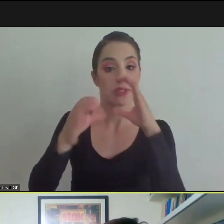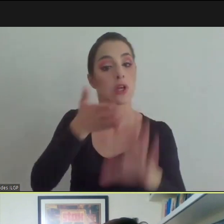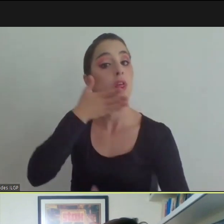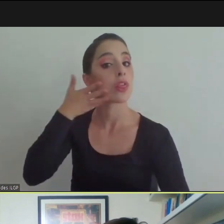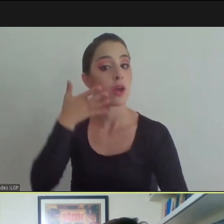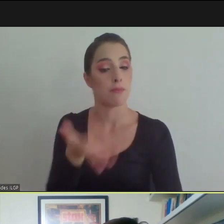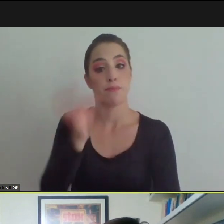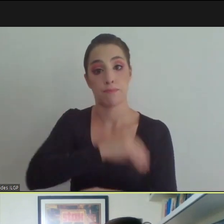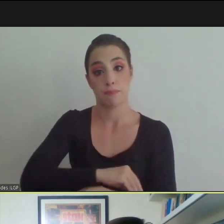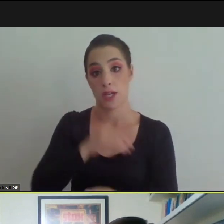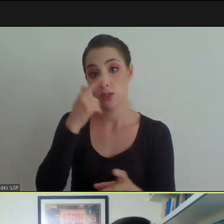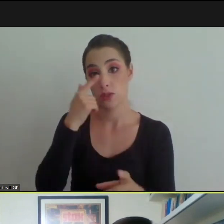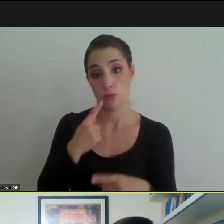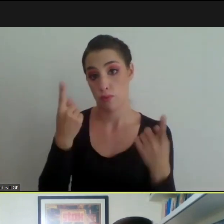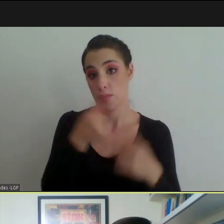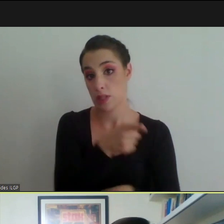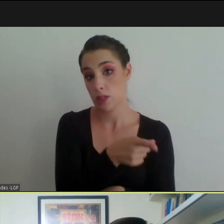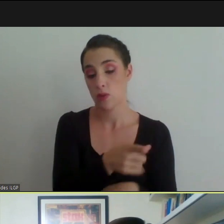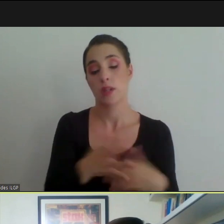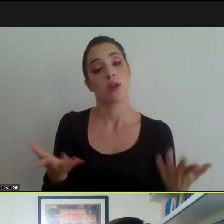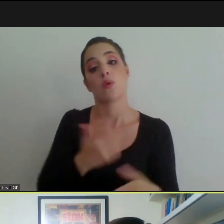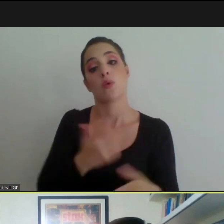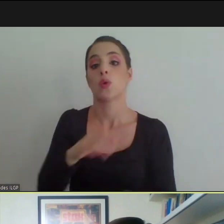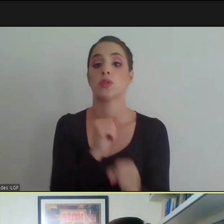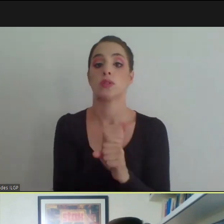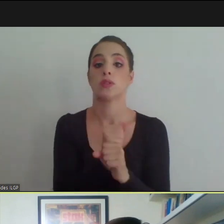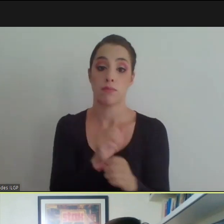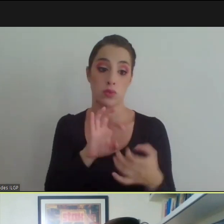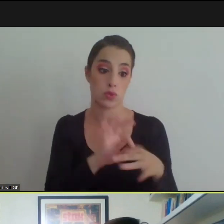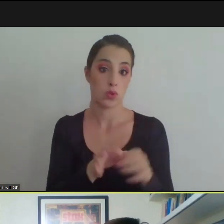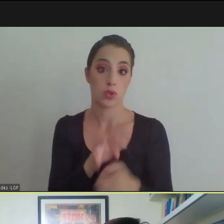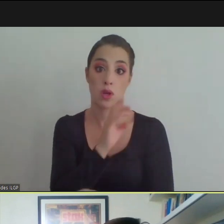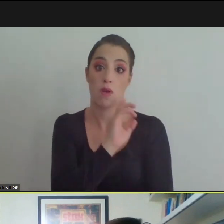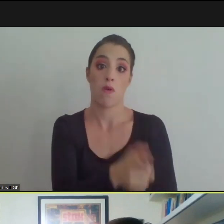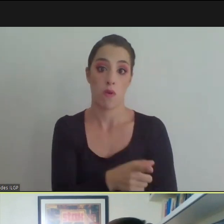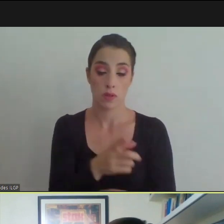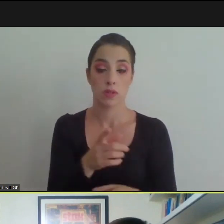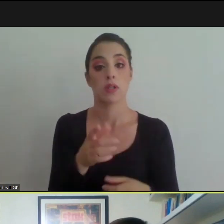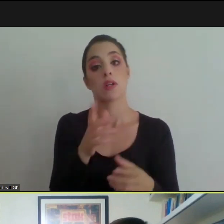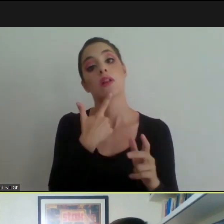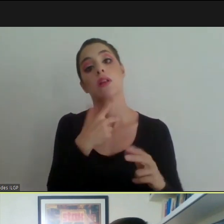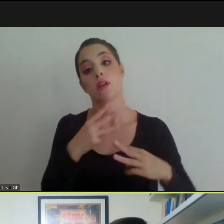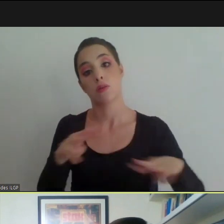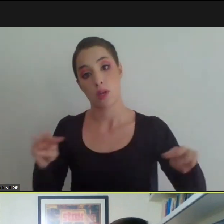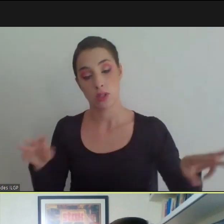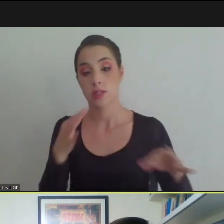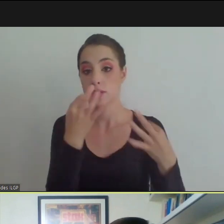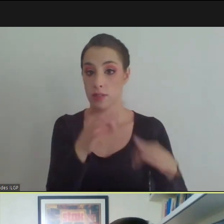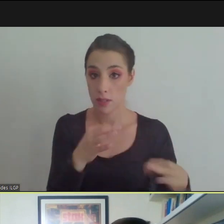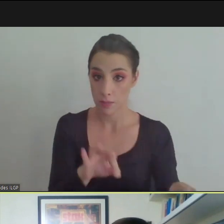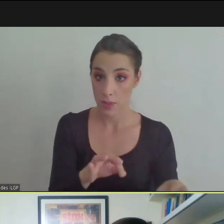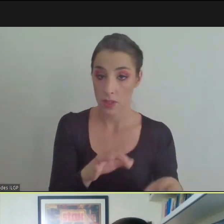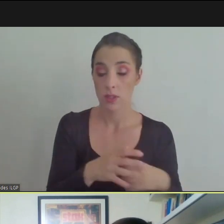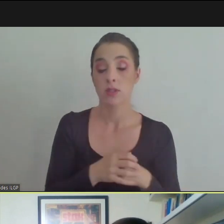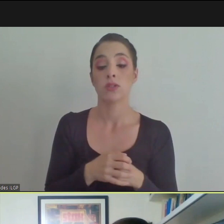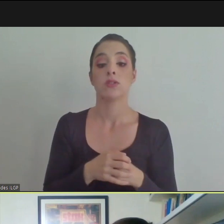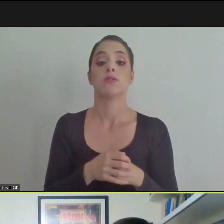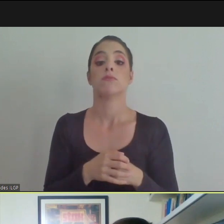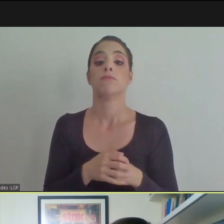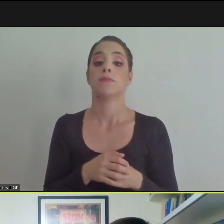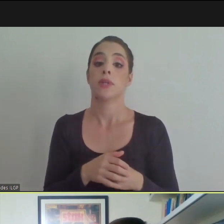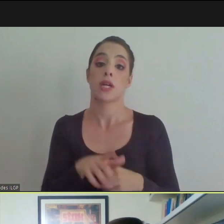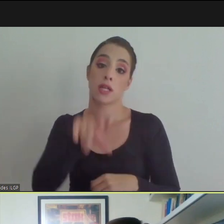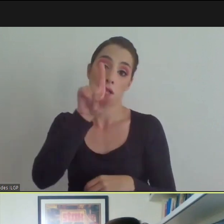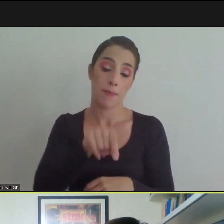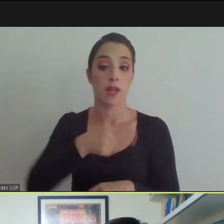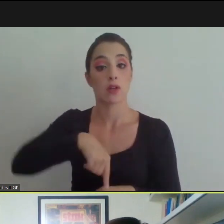ao público-alvo. Então, a gente tanto trabalha com a lógica de linguagem simples, plain language, e a